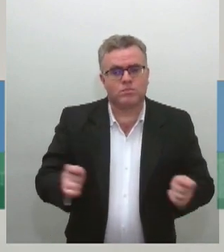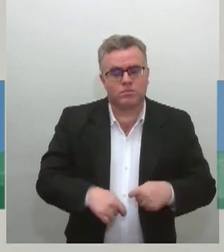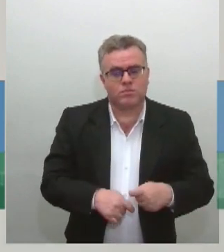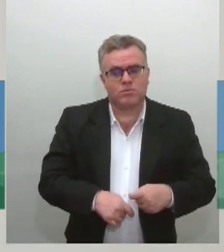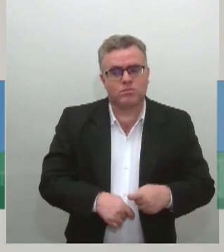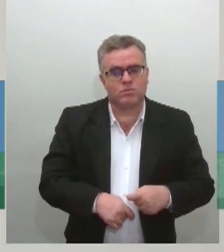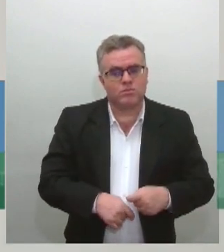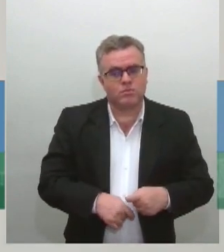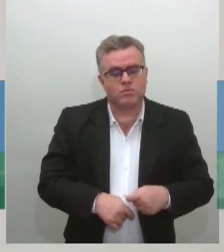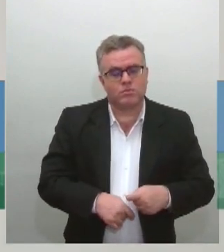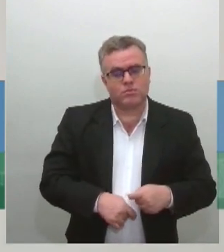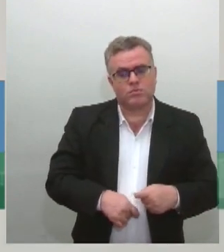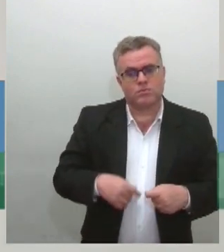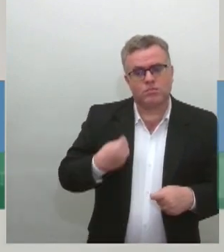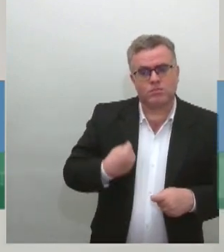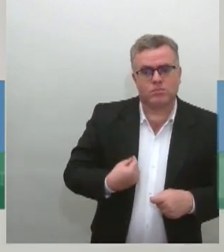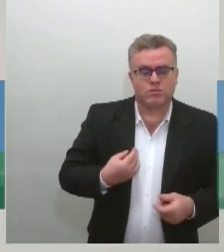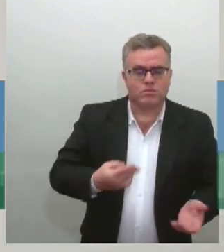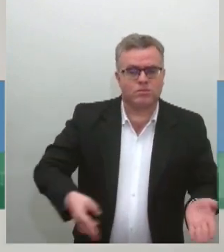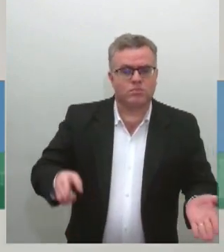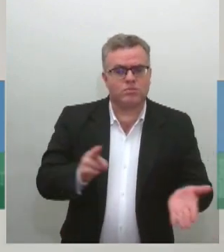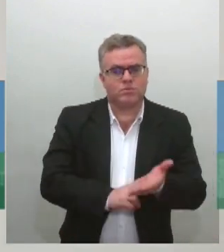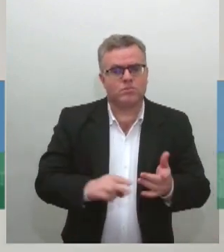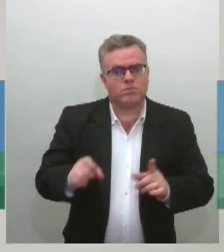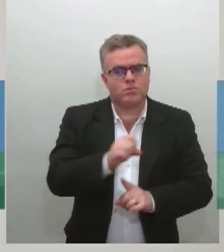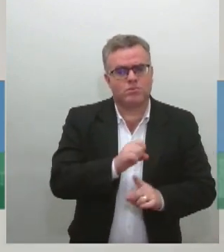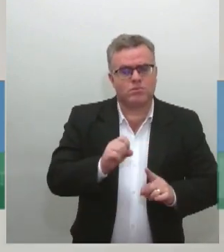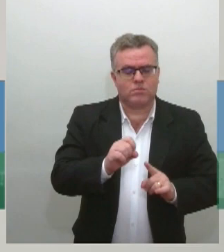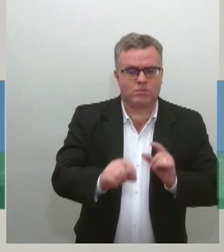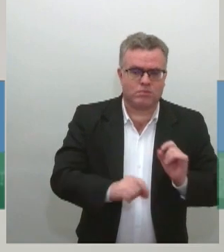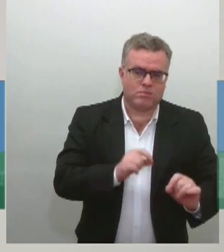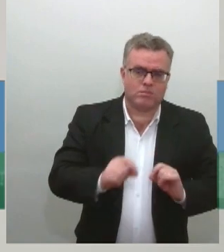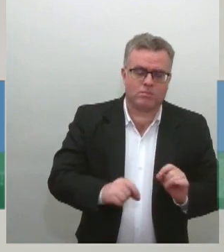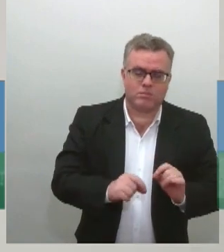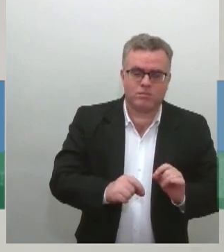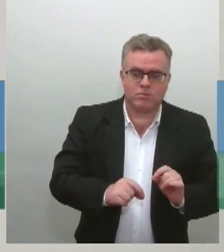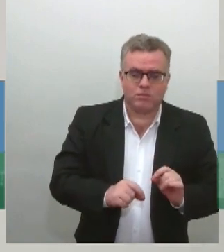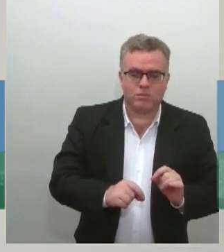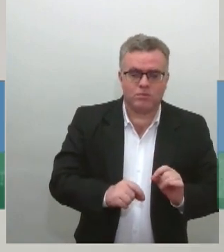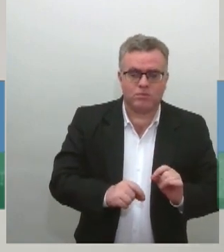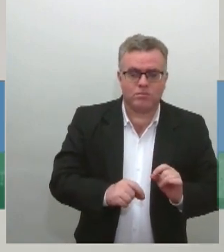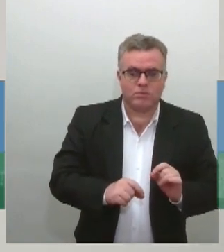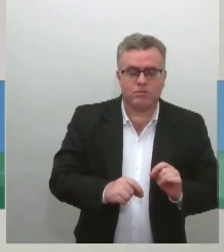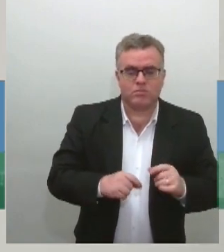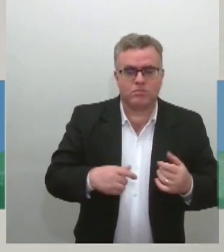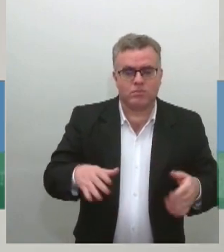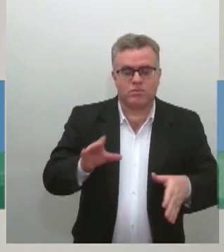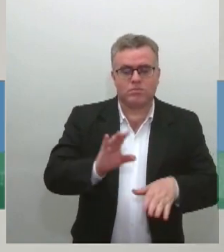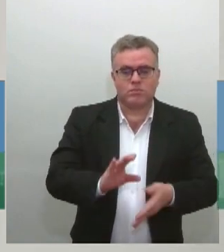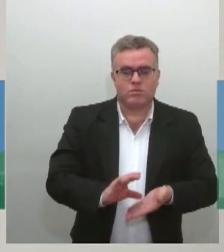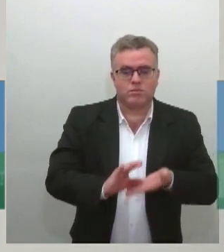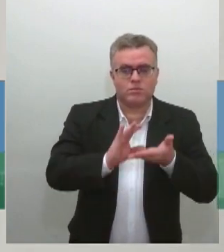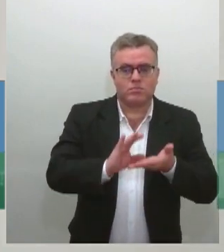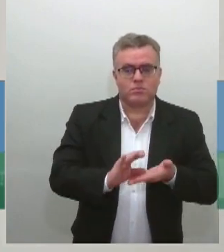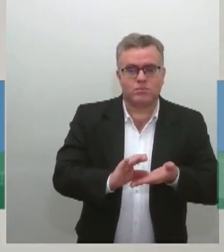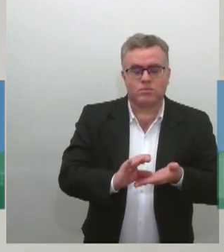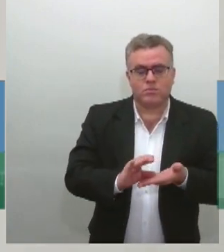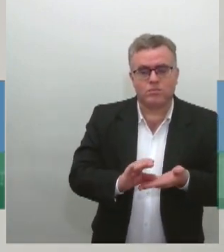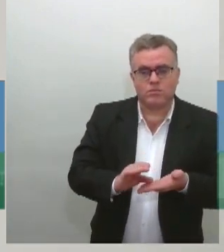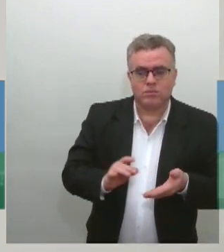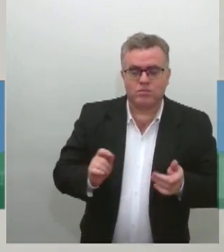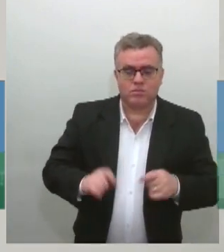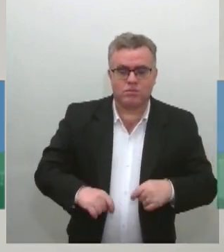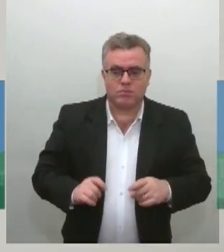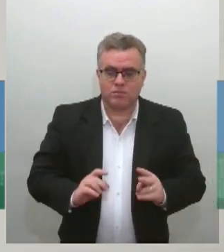da participação social através dos conselhos. Nós temos um conselho estadual muito, muito